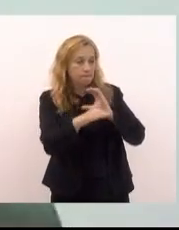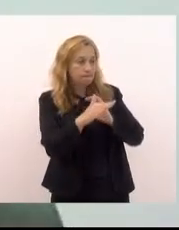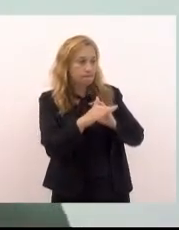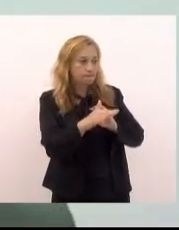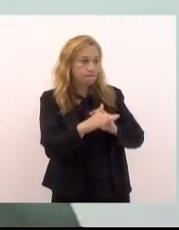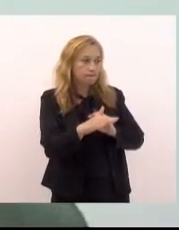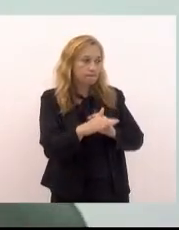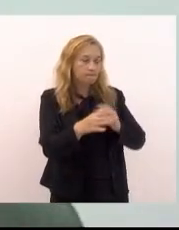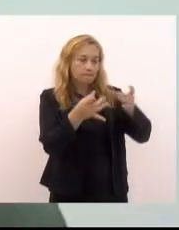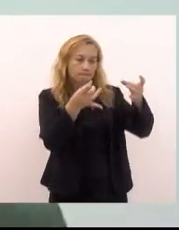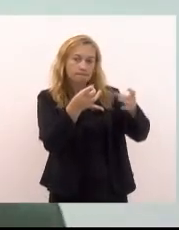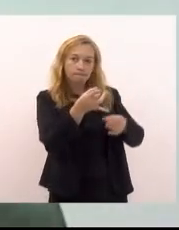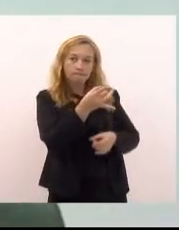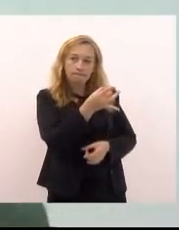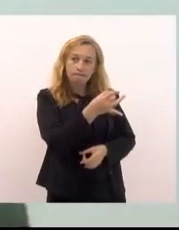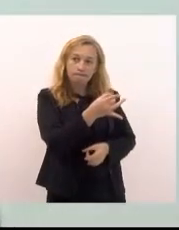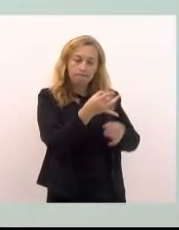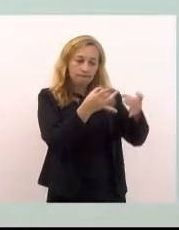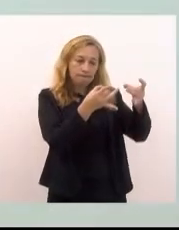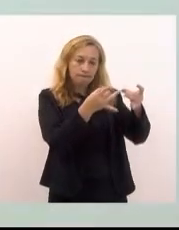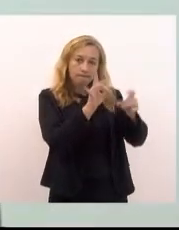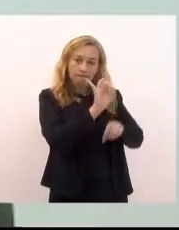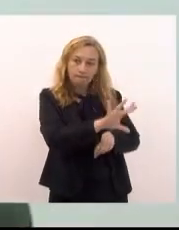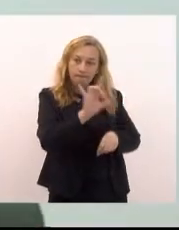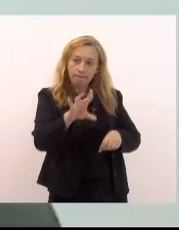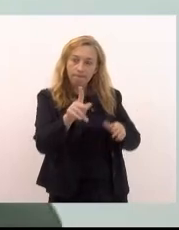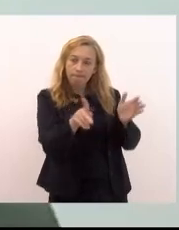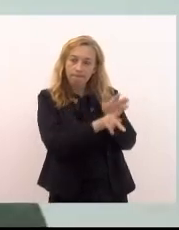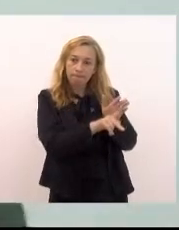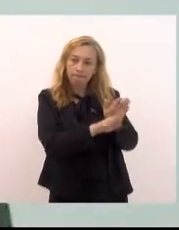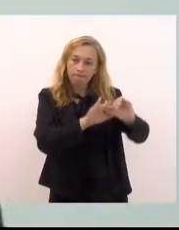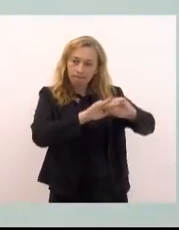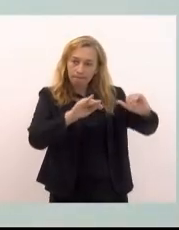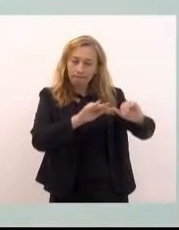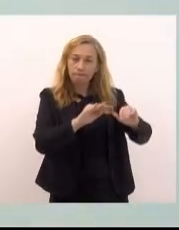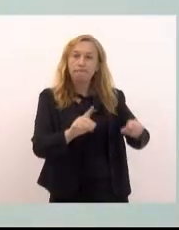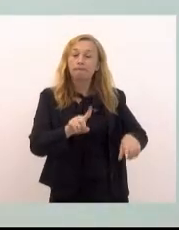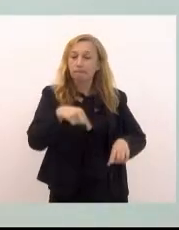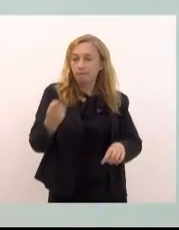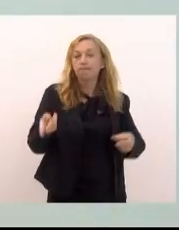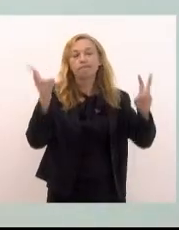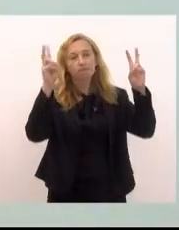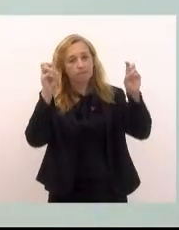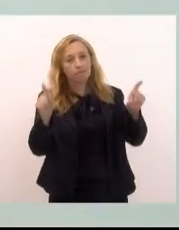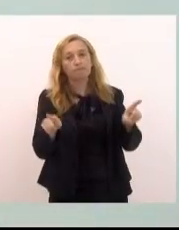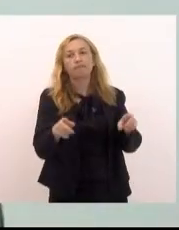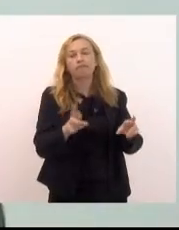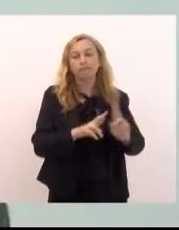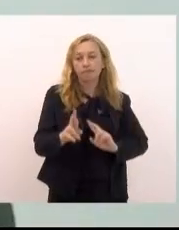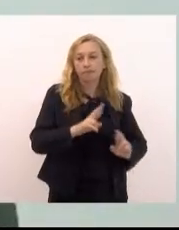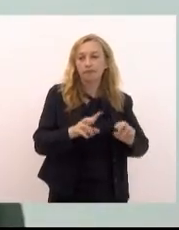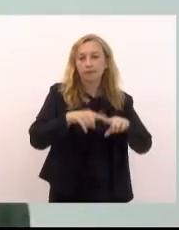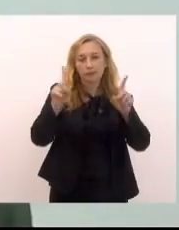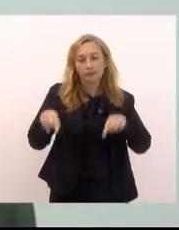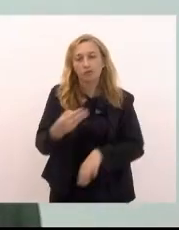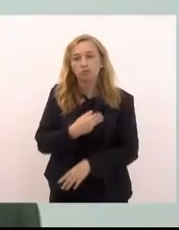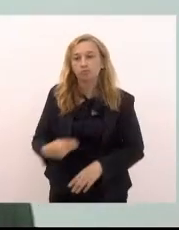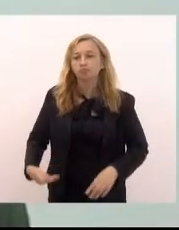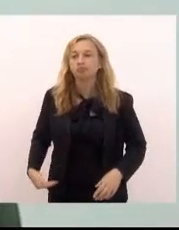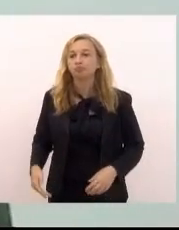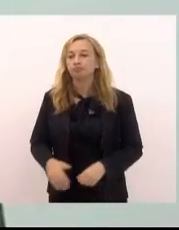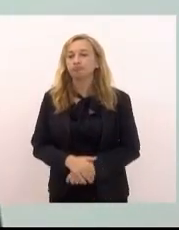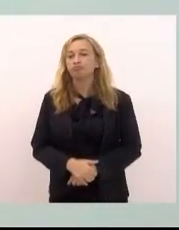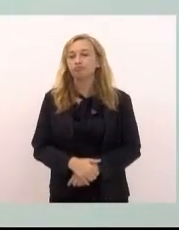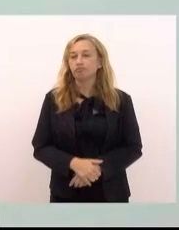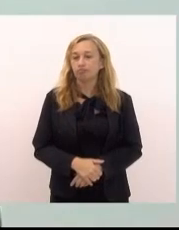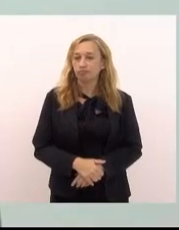ambos, em separado, para cada um deles. Mas tem mais questões em relação ao funcionalismo público. Tem a